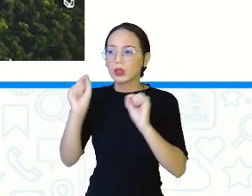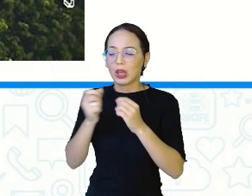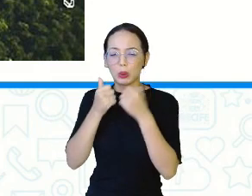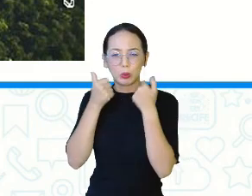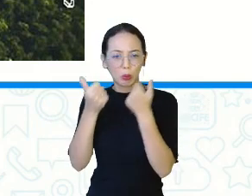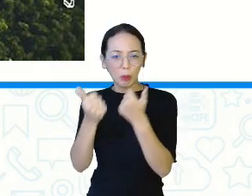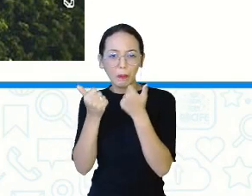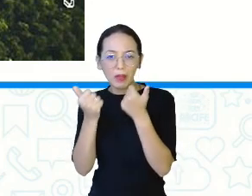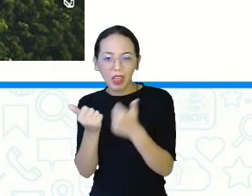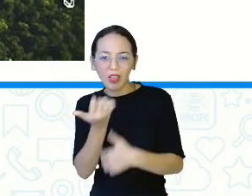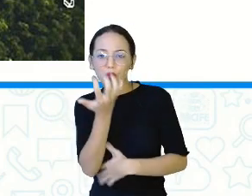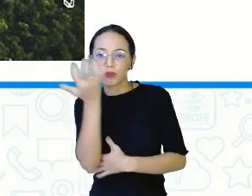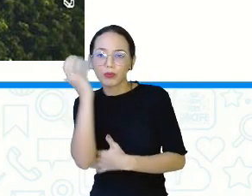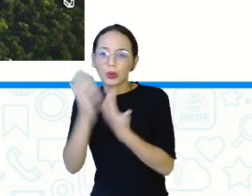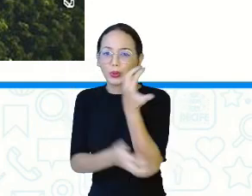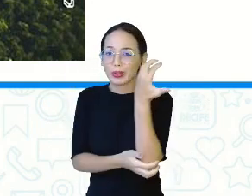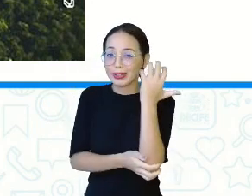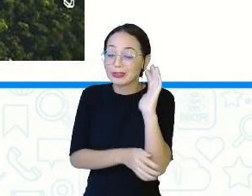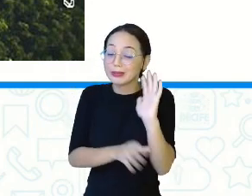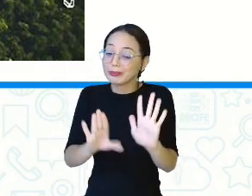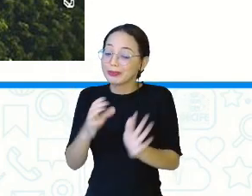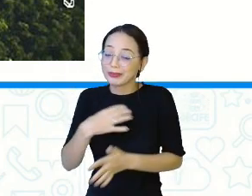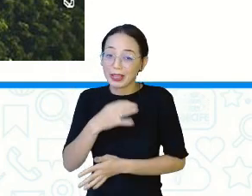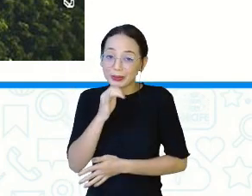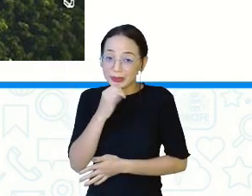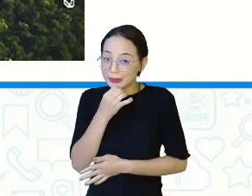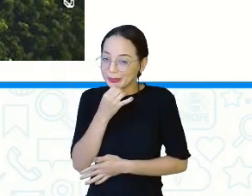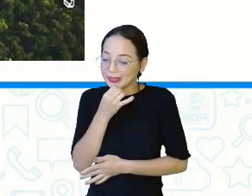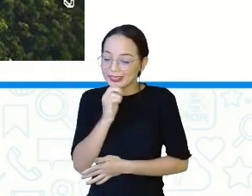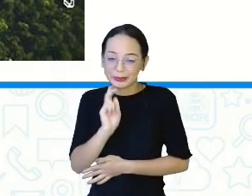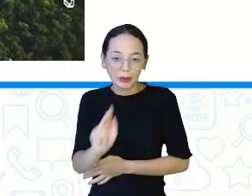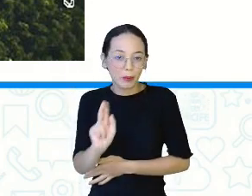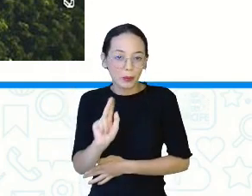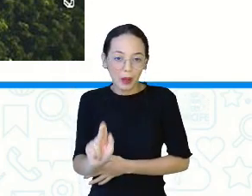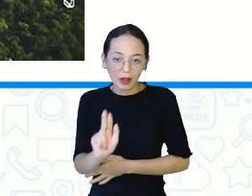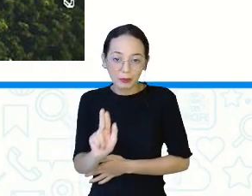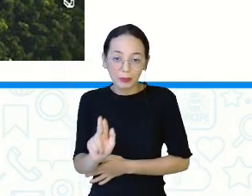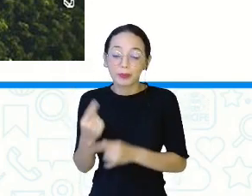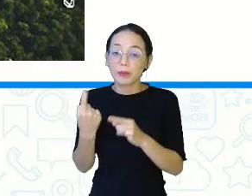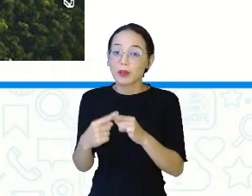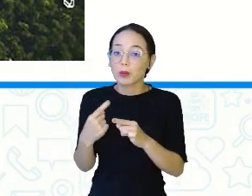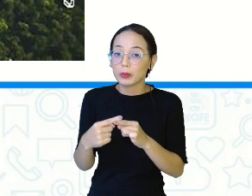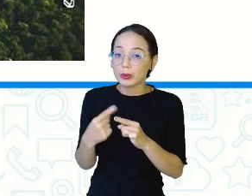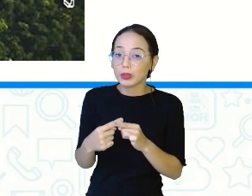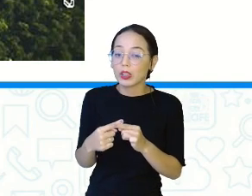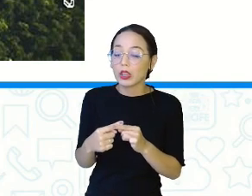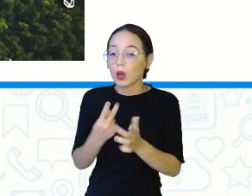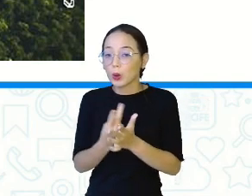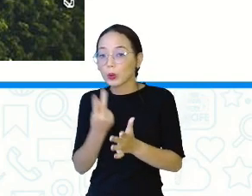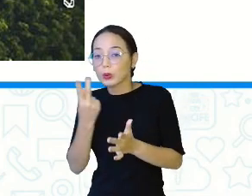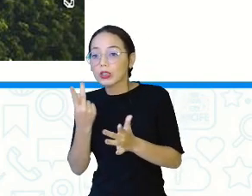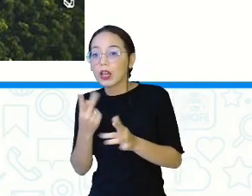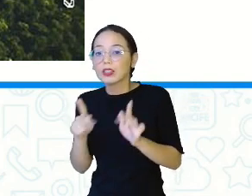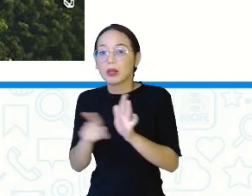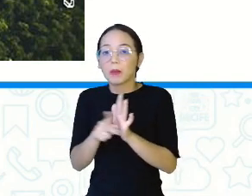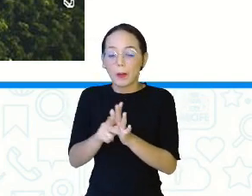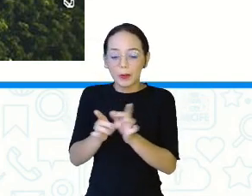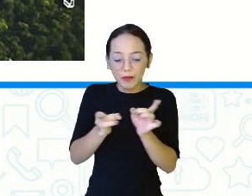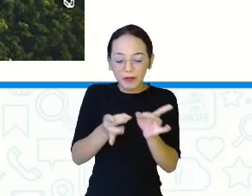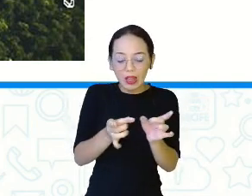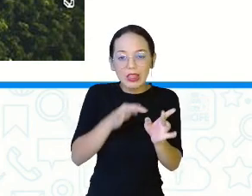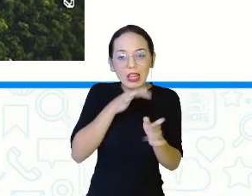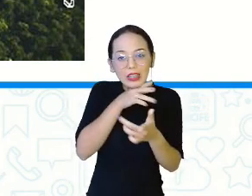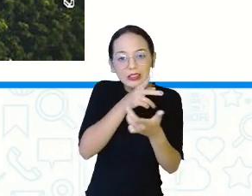a floresta, não é verdade? Mas, infelizmente, não é isso que acontece. Da mesma forma que acontece o tráfico de